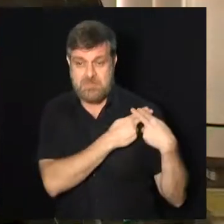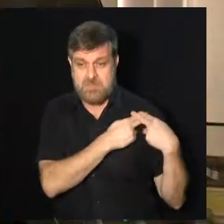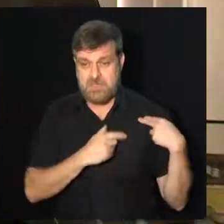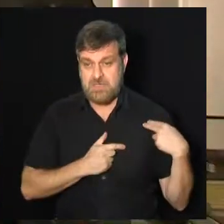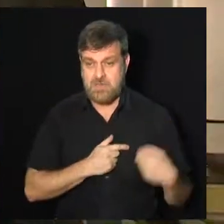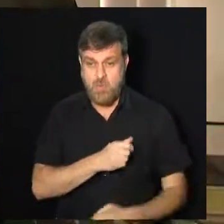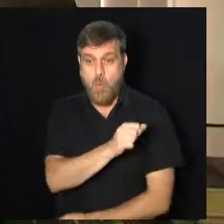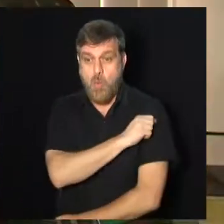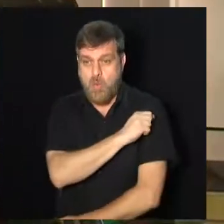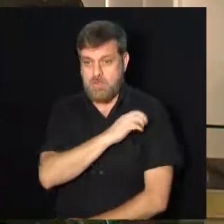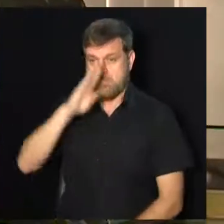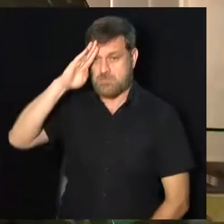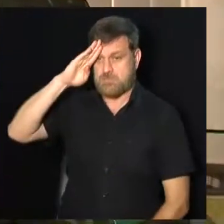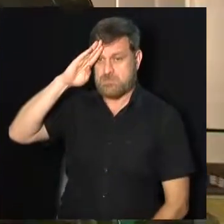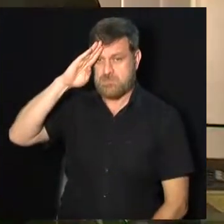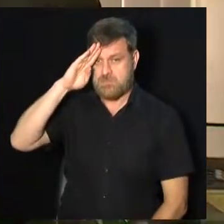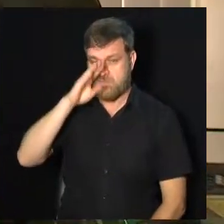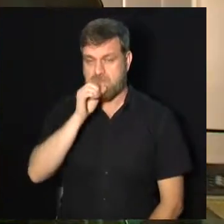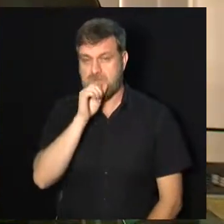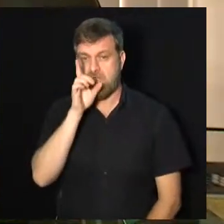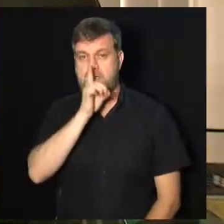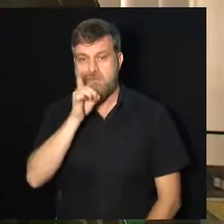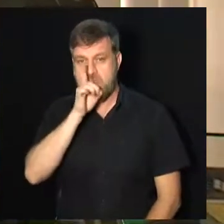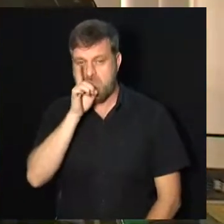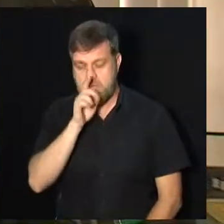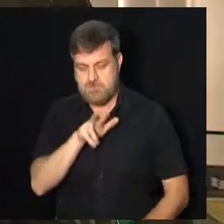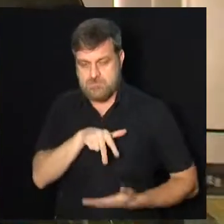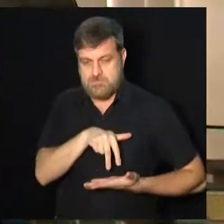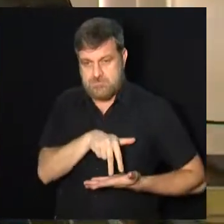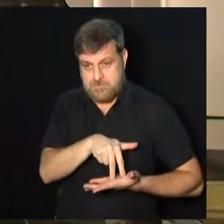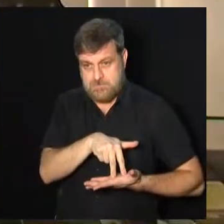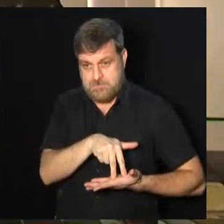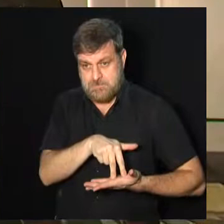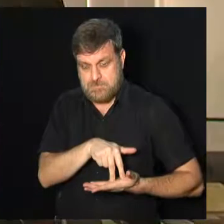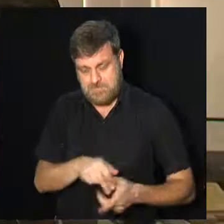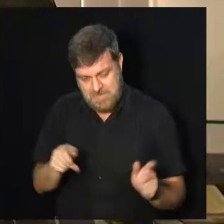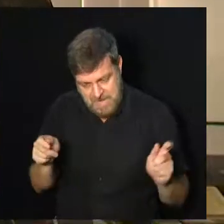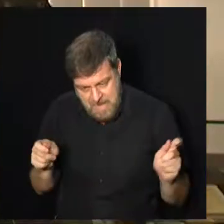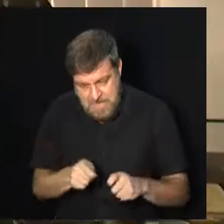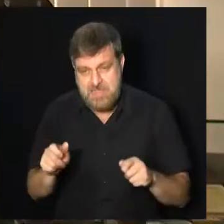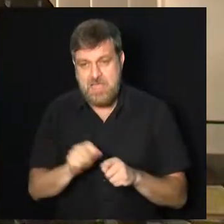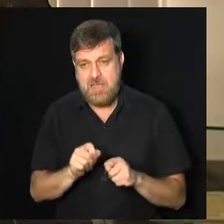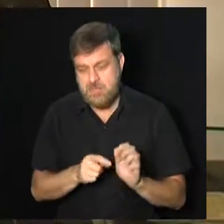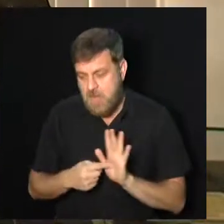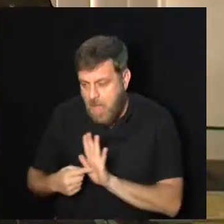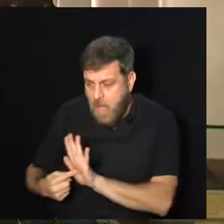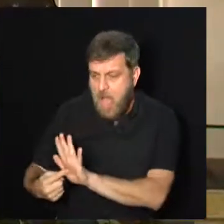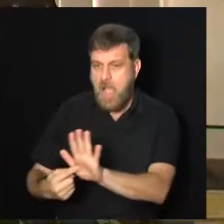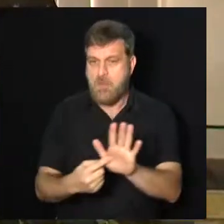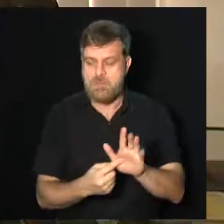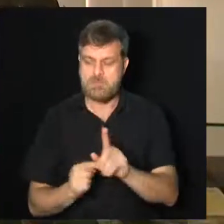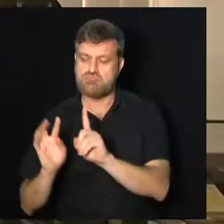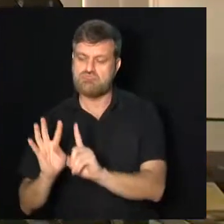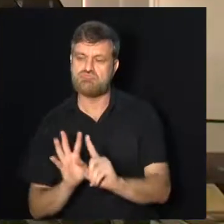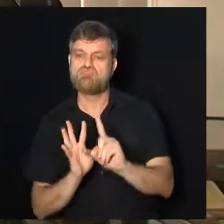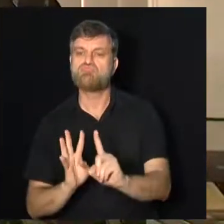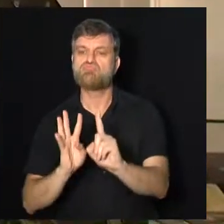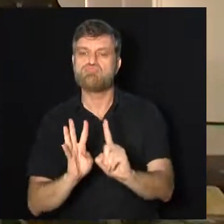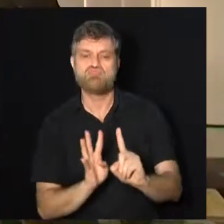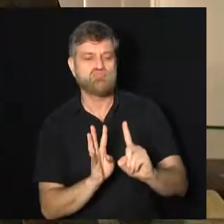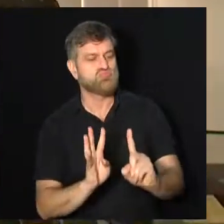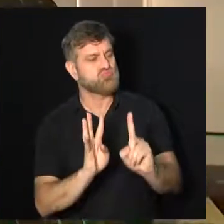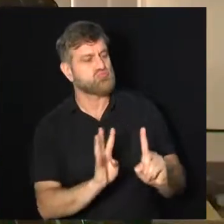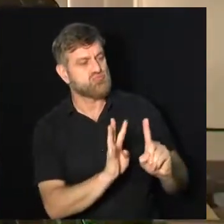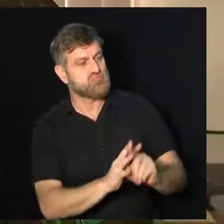um aluno de serviço, no final de semana, que está em plenas condições de fazer aí a acompanhar a visita aqui na